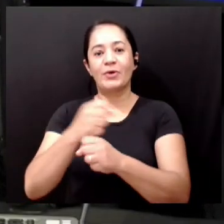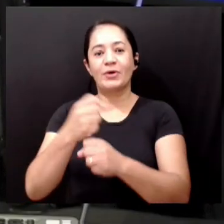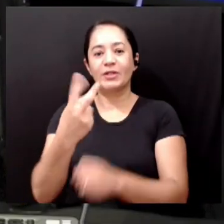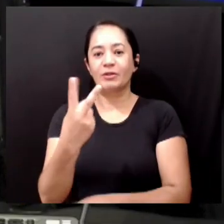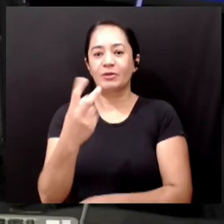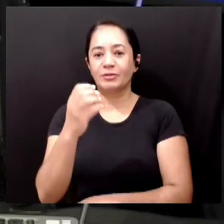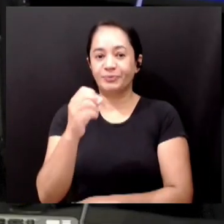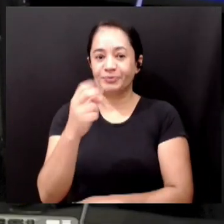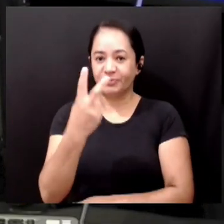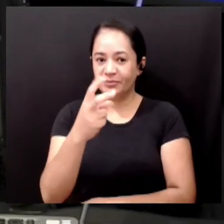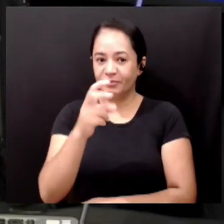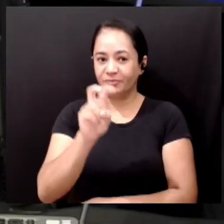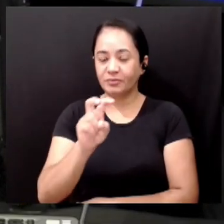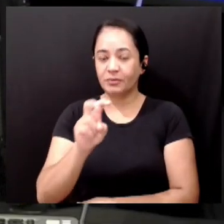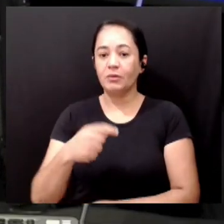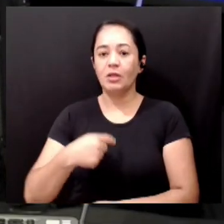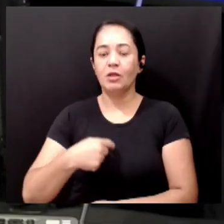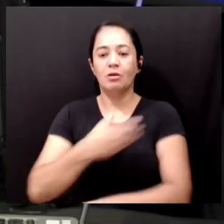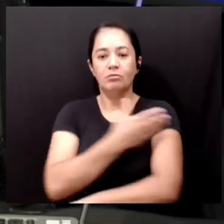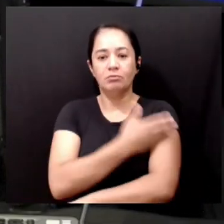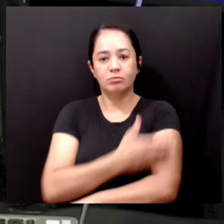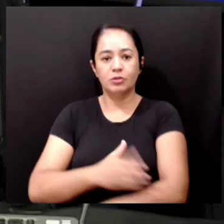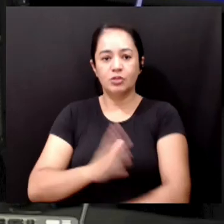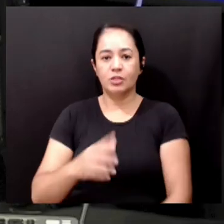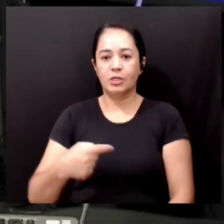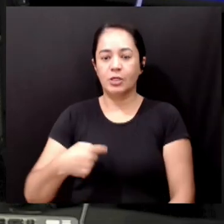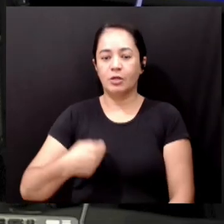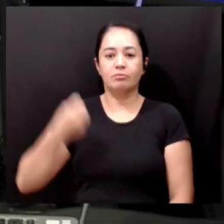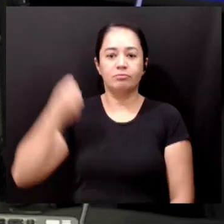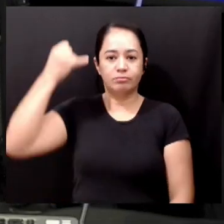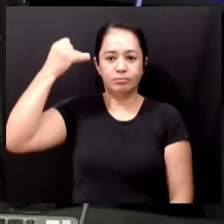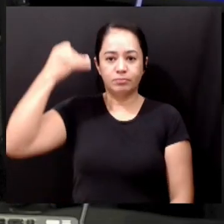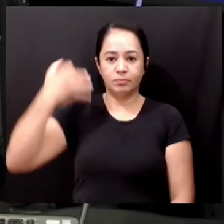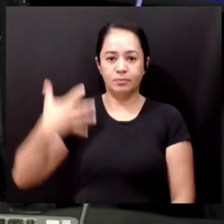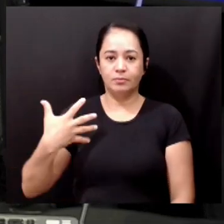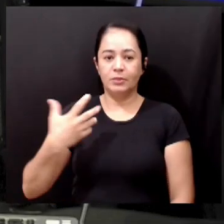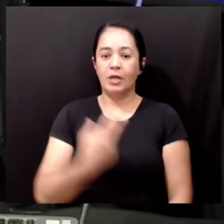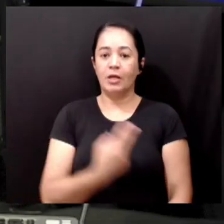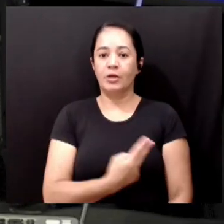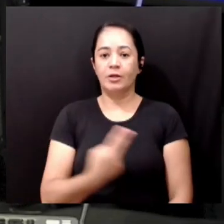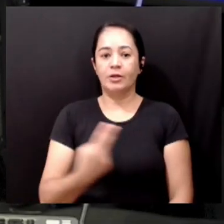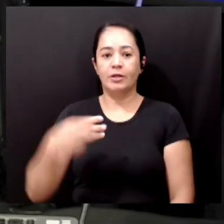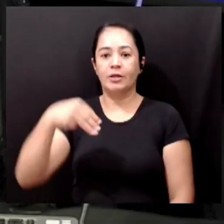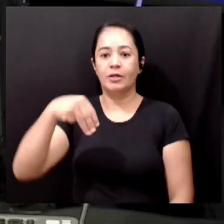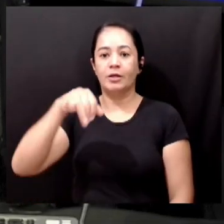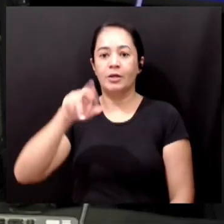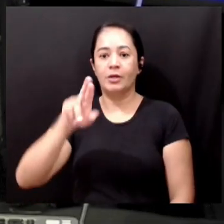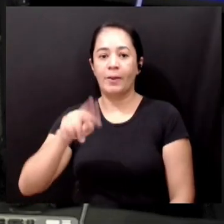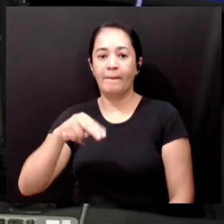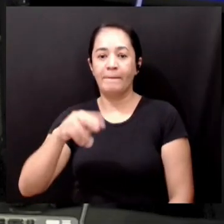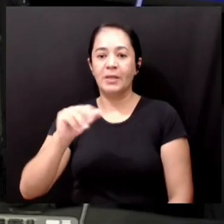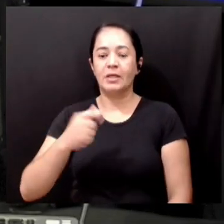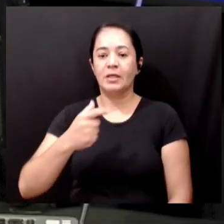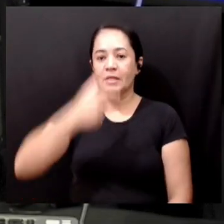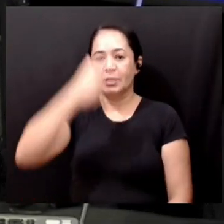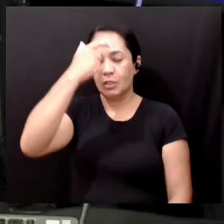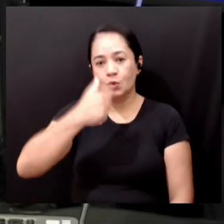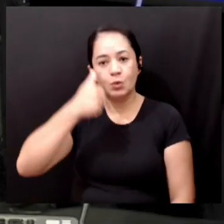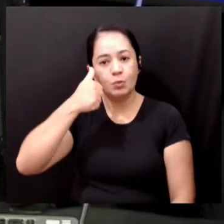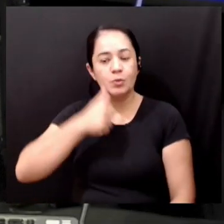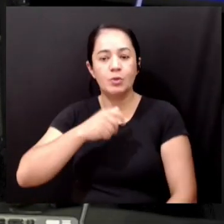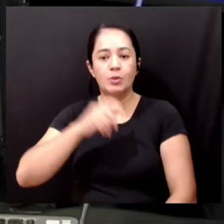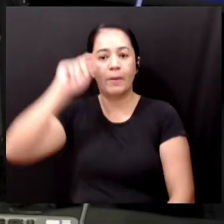aqui a minha auto e audiodescrição. O meu nome é Mirna Abreu, eu sou uma mulher negra de pele clara, tenho os